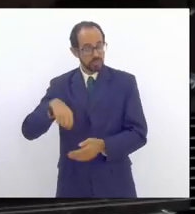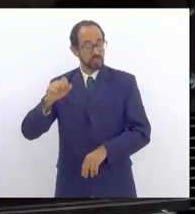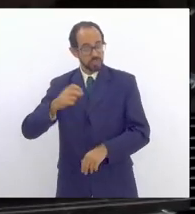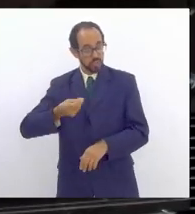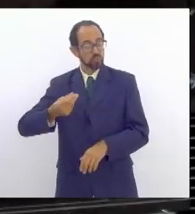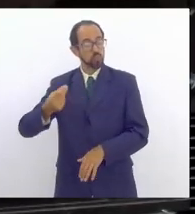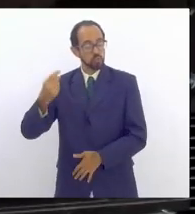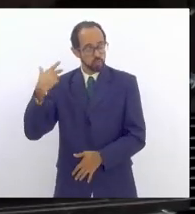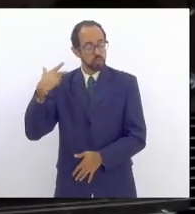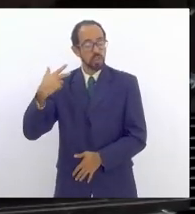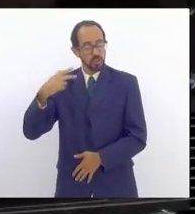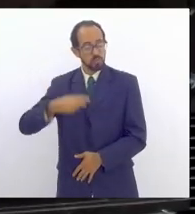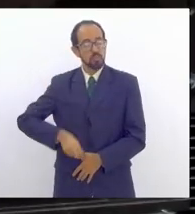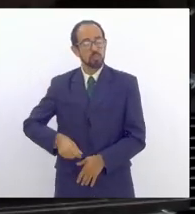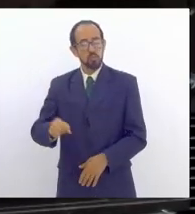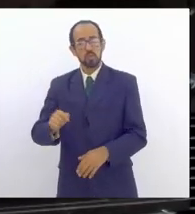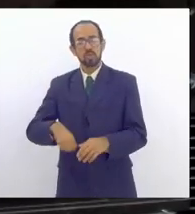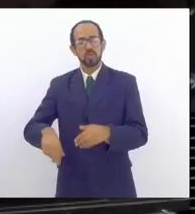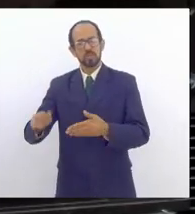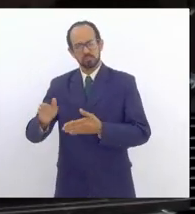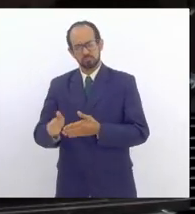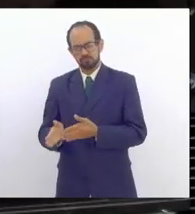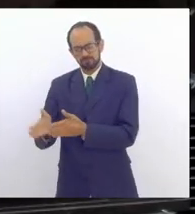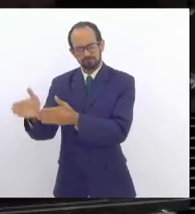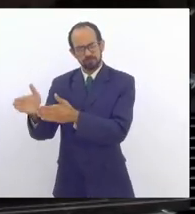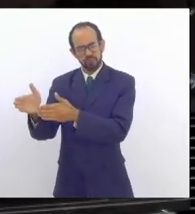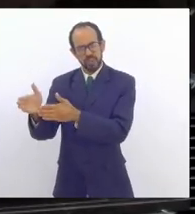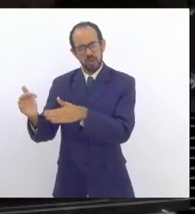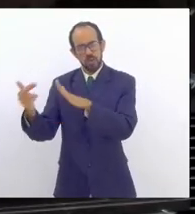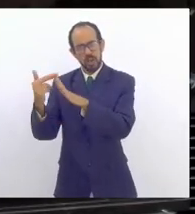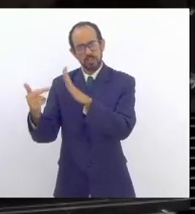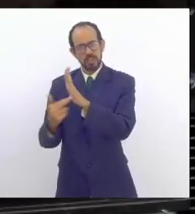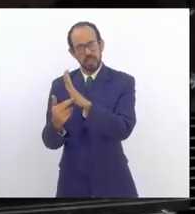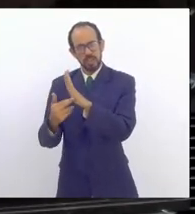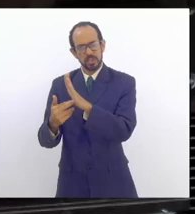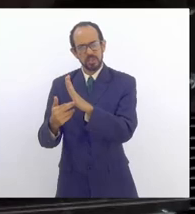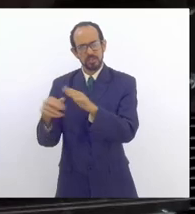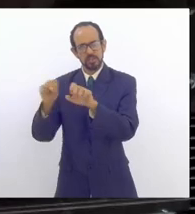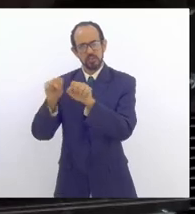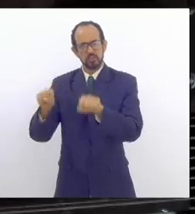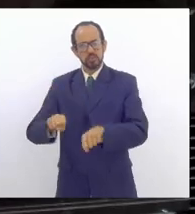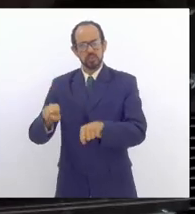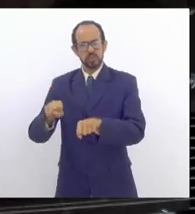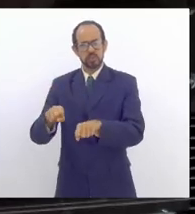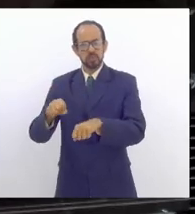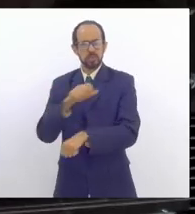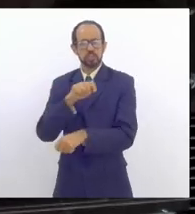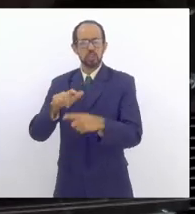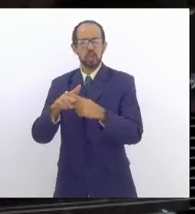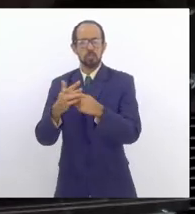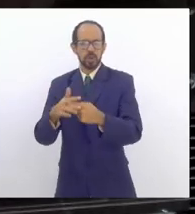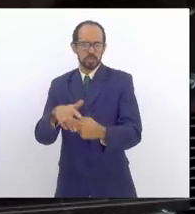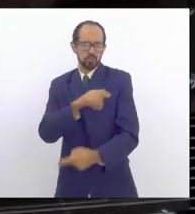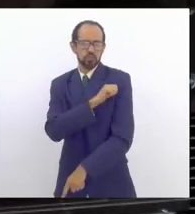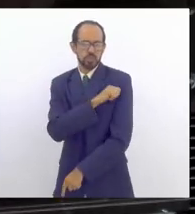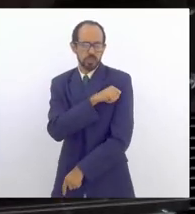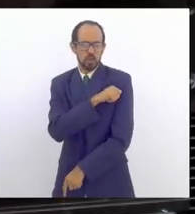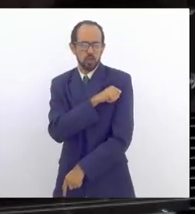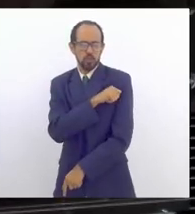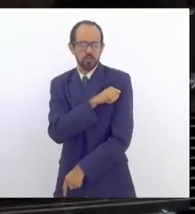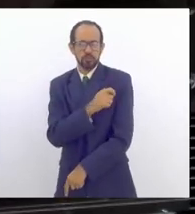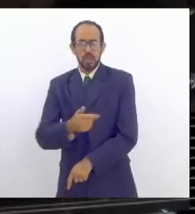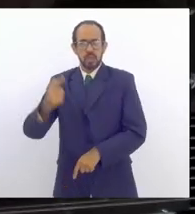risca as regras do regime de recuperação fiscal. Com muito esforço, garantimos a